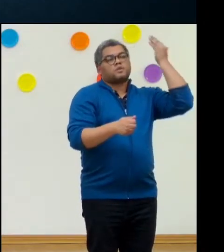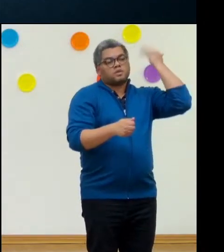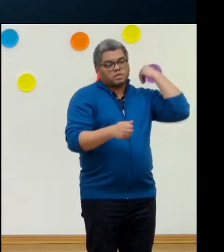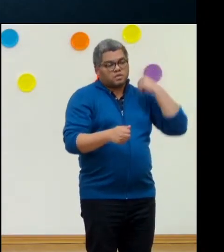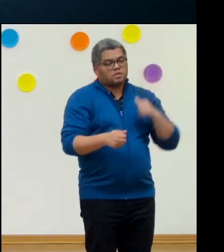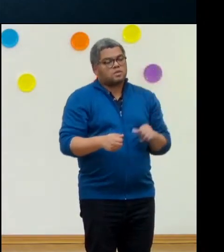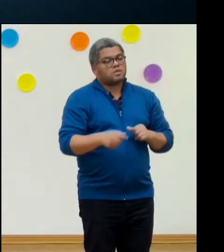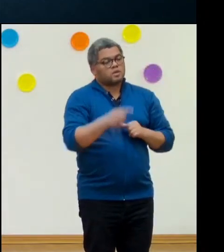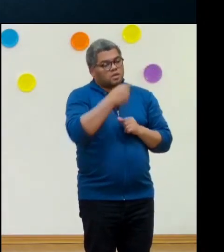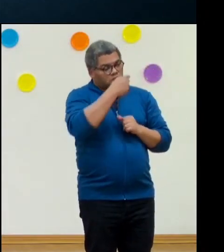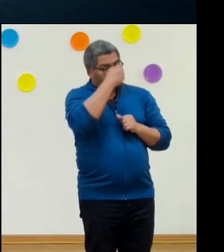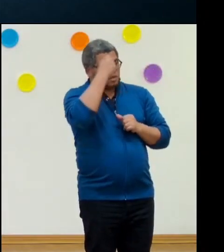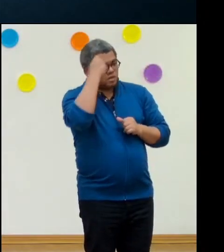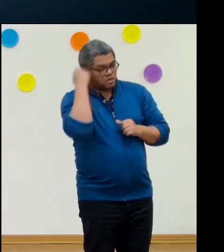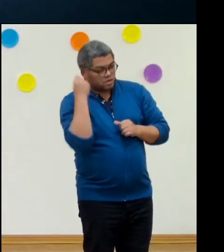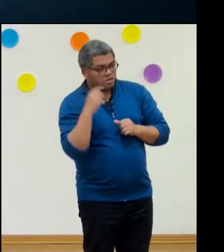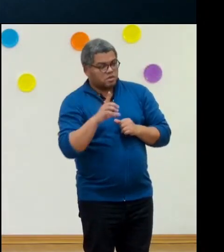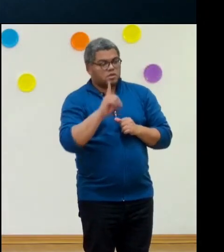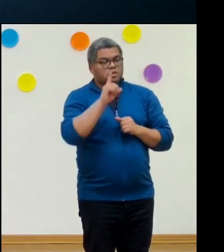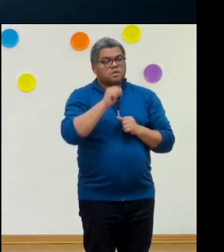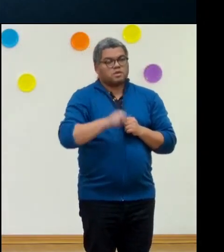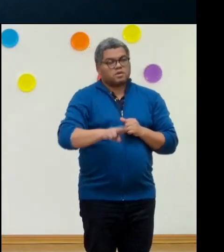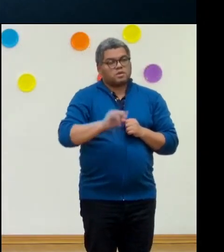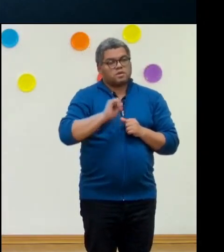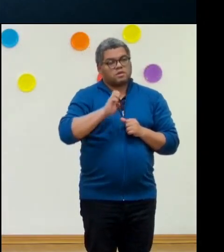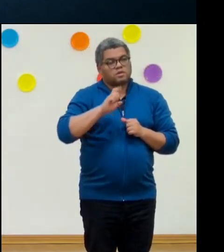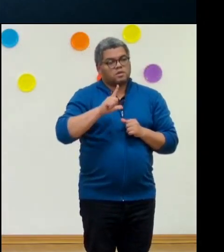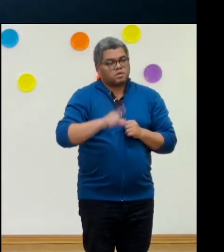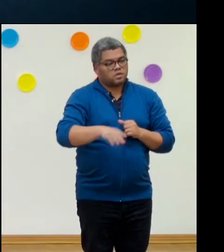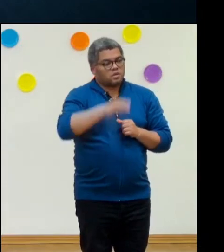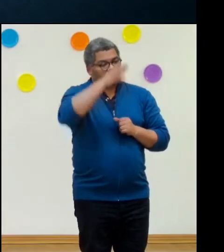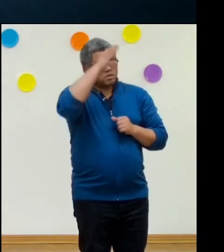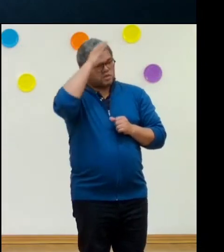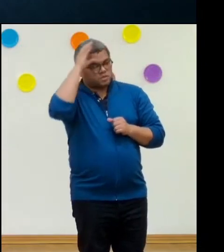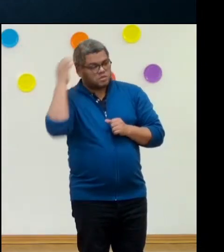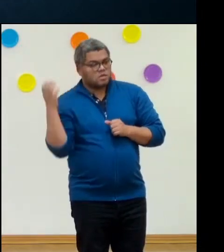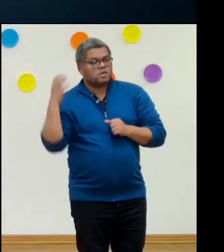existia antes, o Dariel foi crucificado com ele, o César, o Douglas,